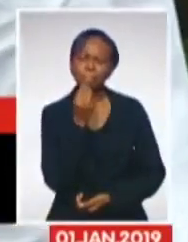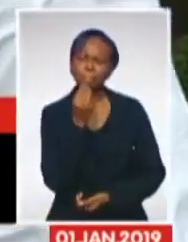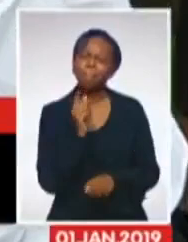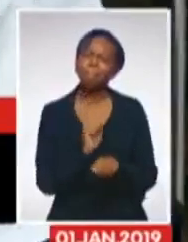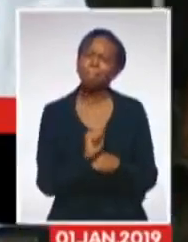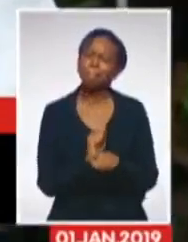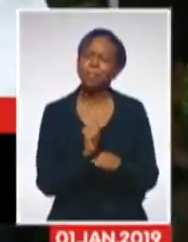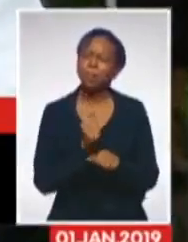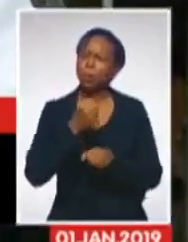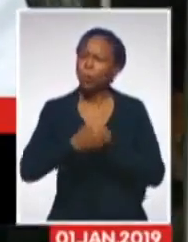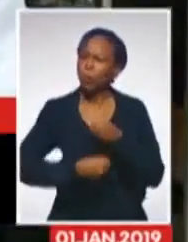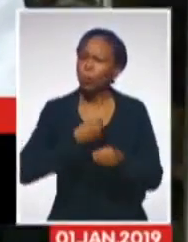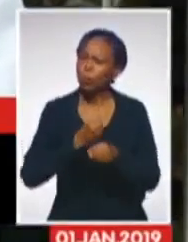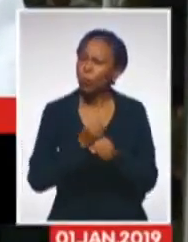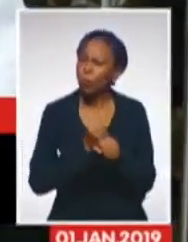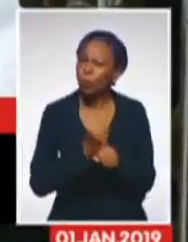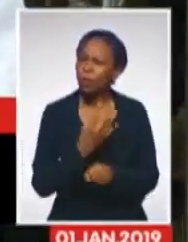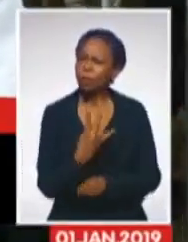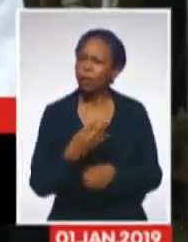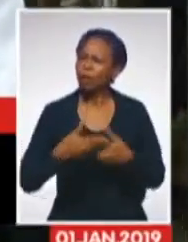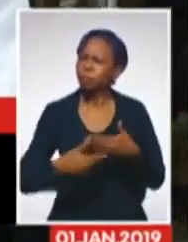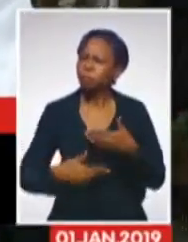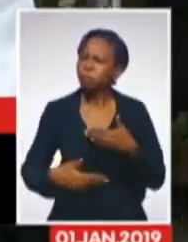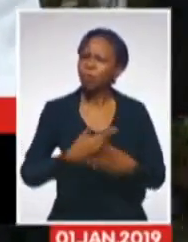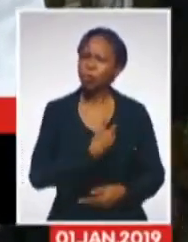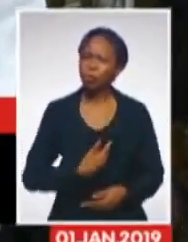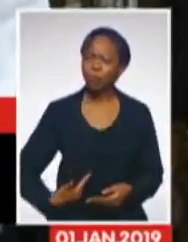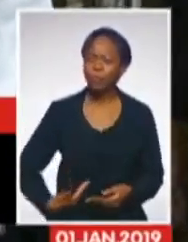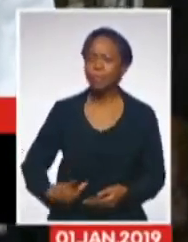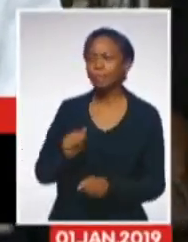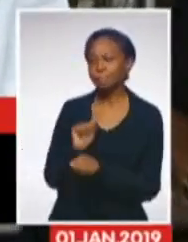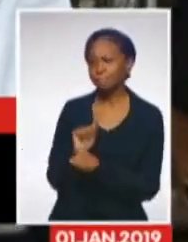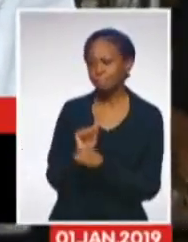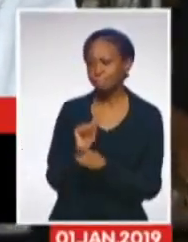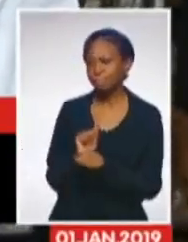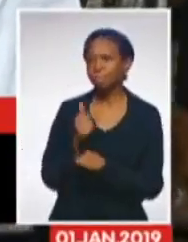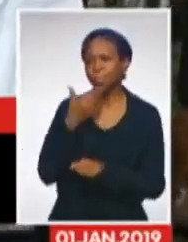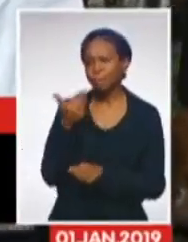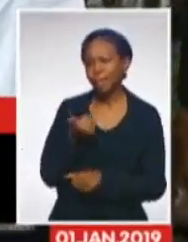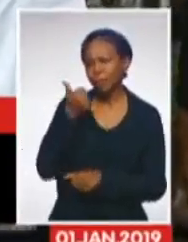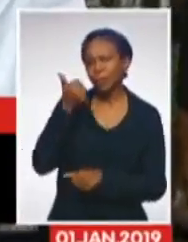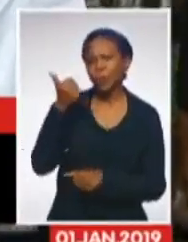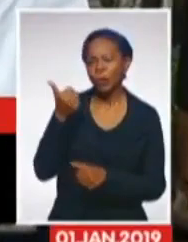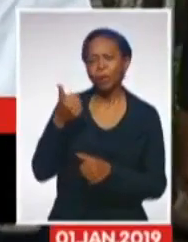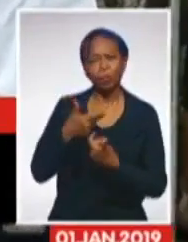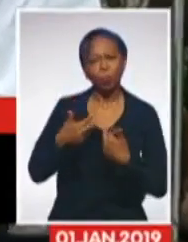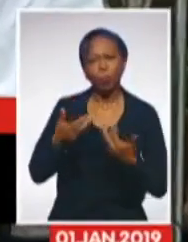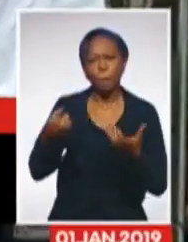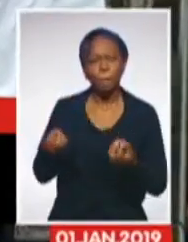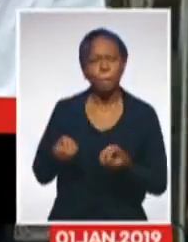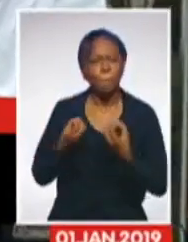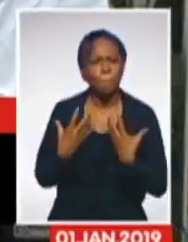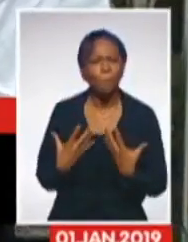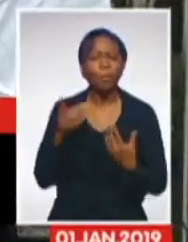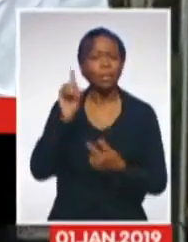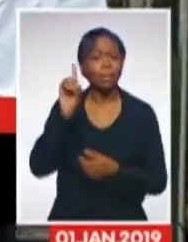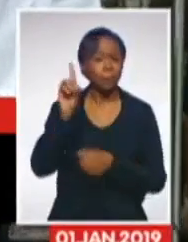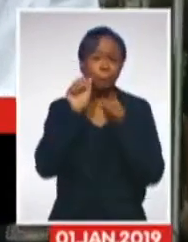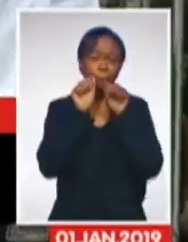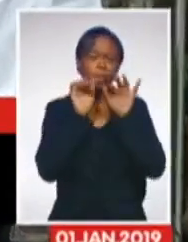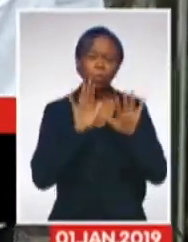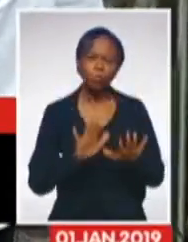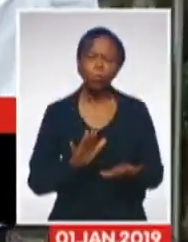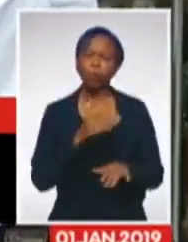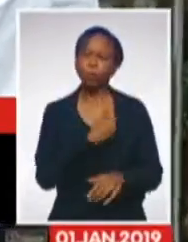esses 4 anos de governo? Esperamos melhoras, coisas boas, que Deus abençoe ele muito,